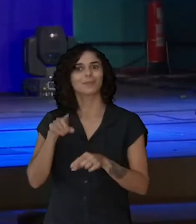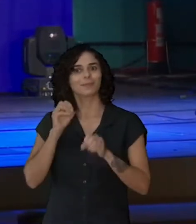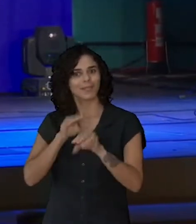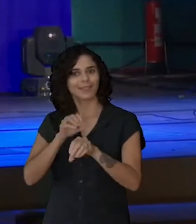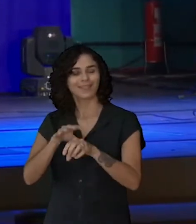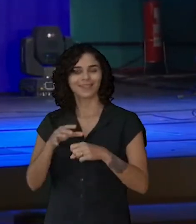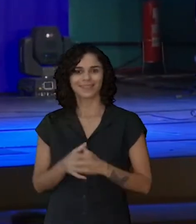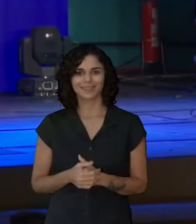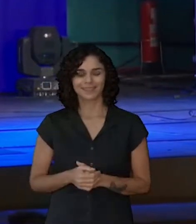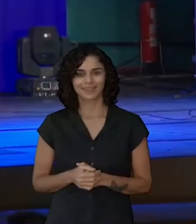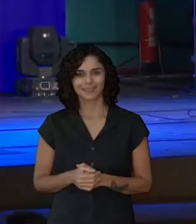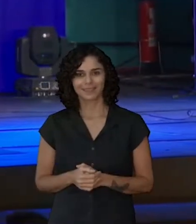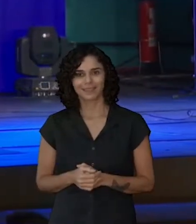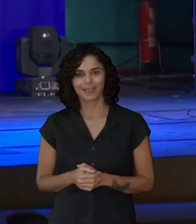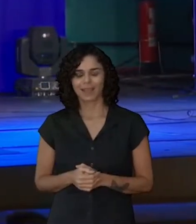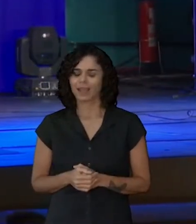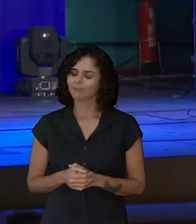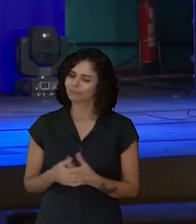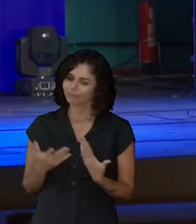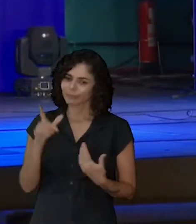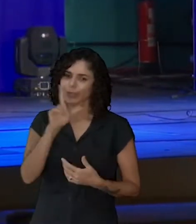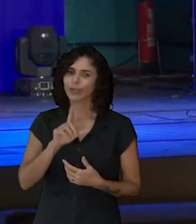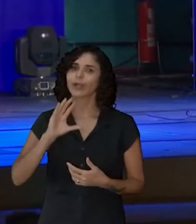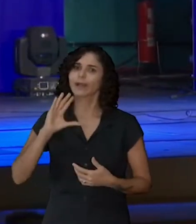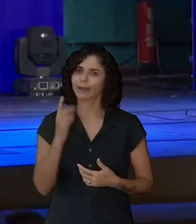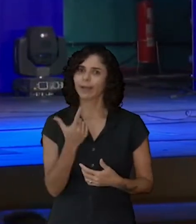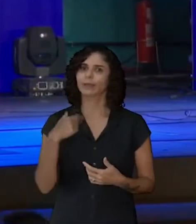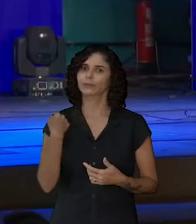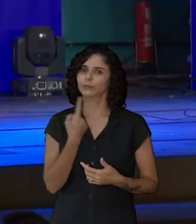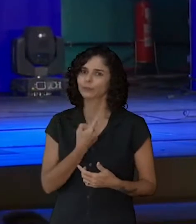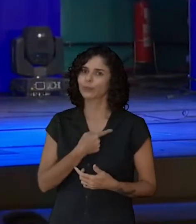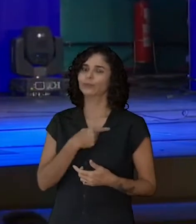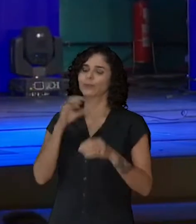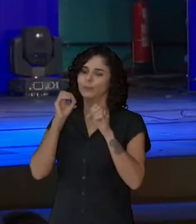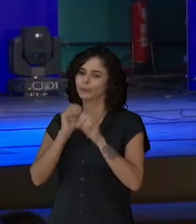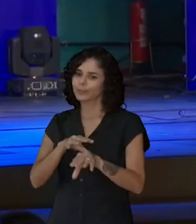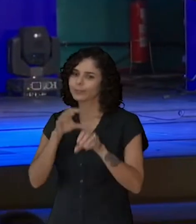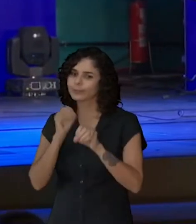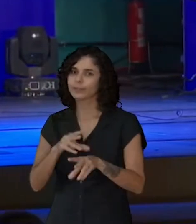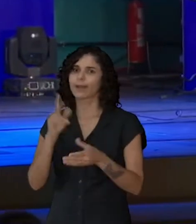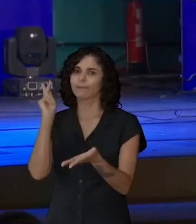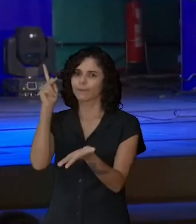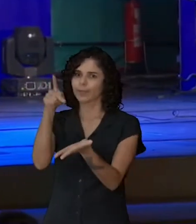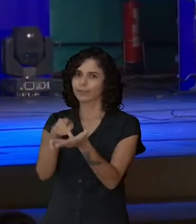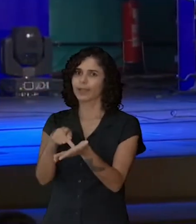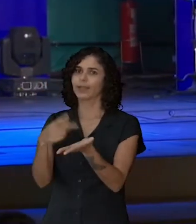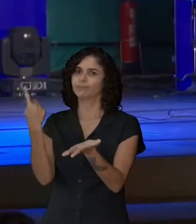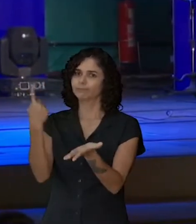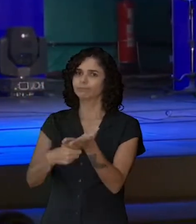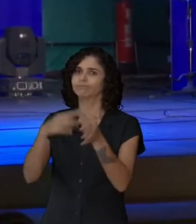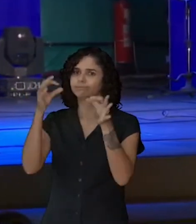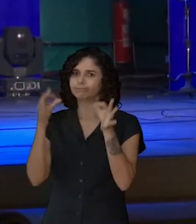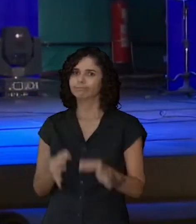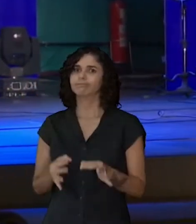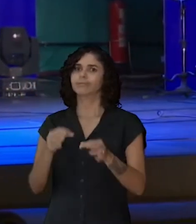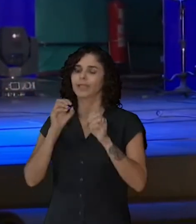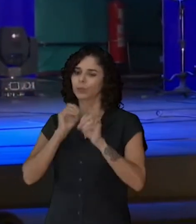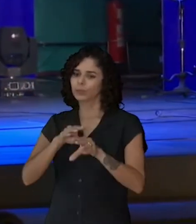nós vamos pregar a verdade com compromisso, vamos ensinar na escola bíblica, vamos criar grupos de discipulado,